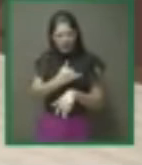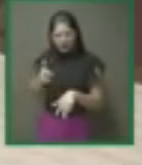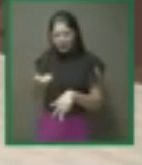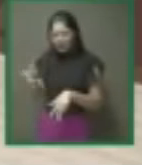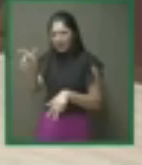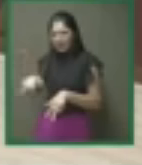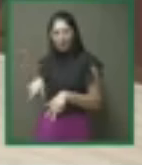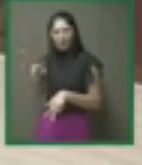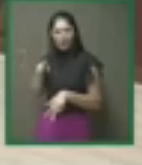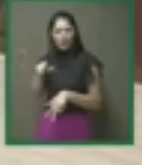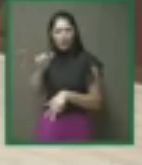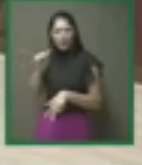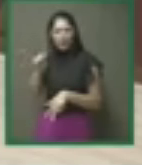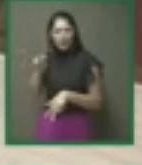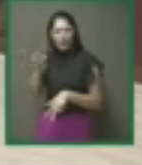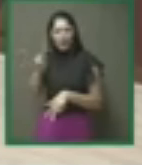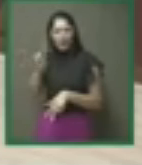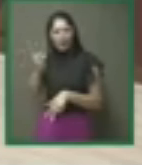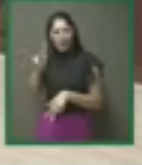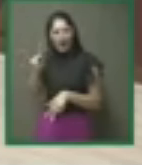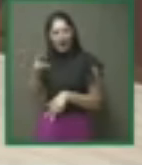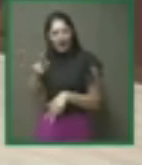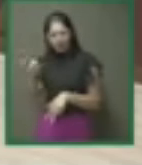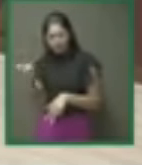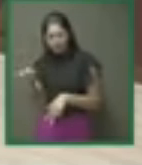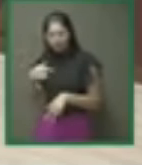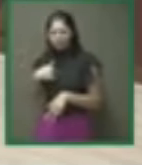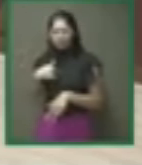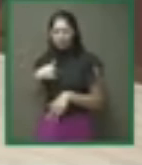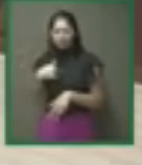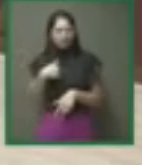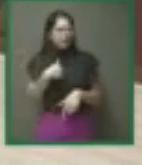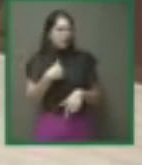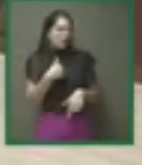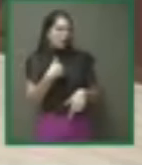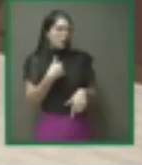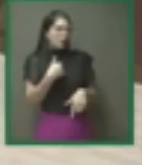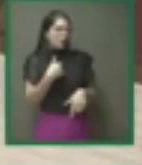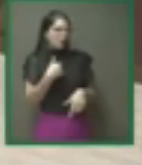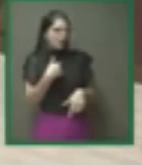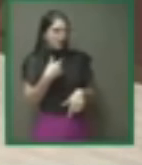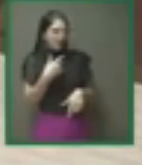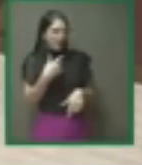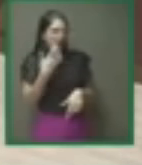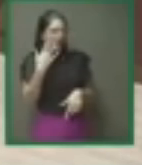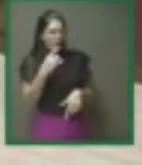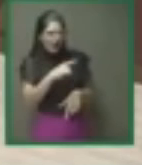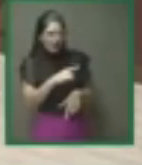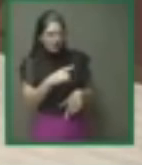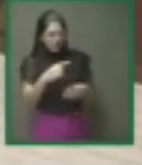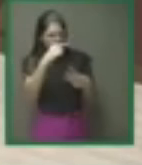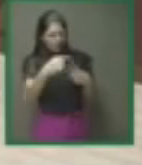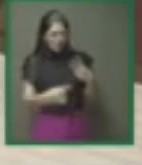infância? Pelo que eu sei, eles tinham um ciclo de amizades, né? O Bruno. De infância. O